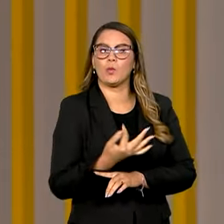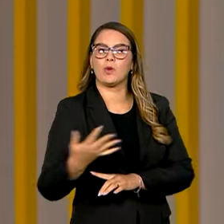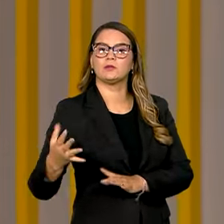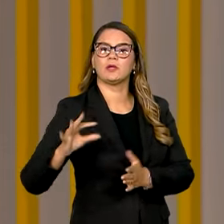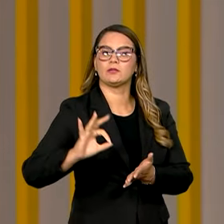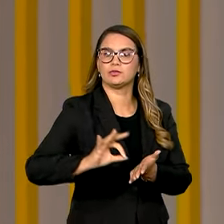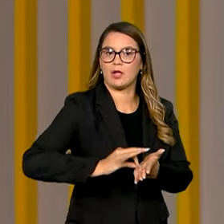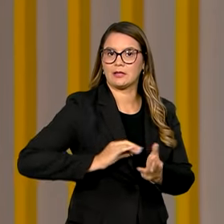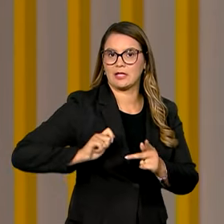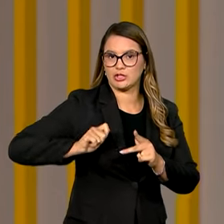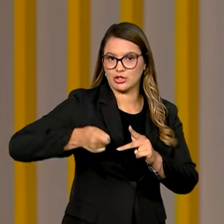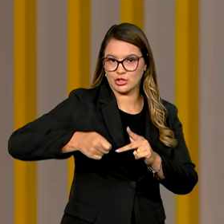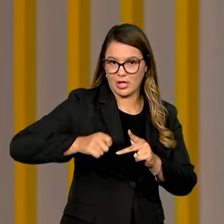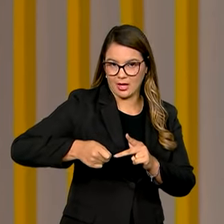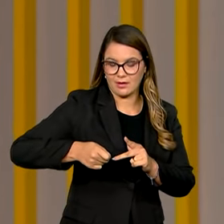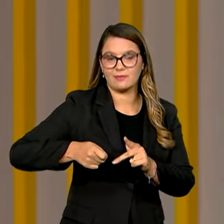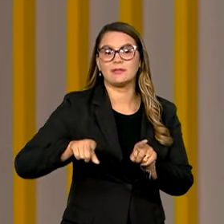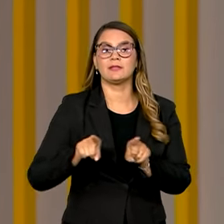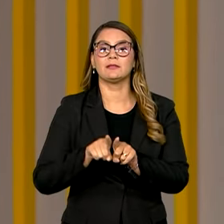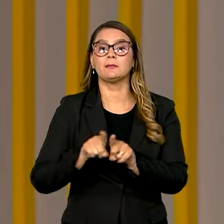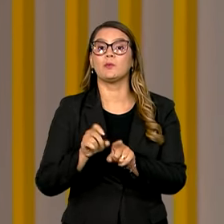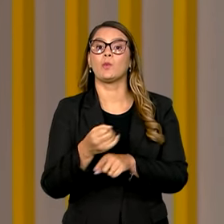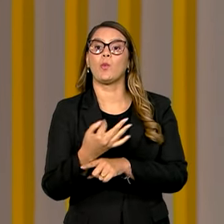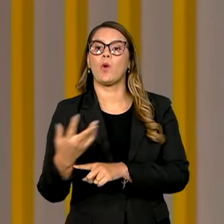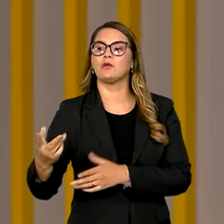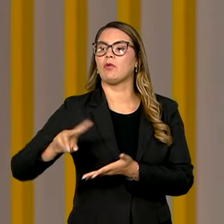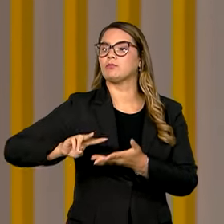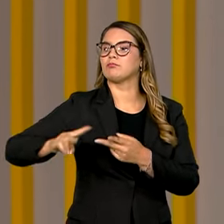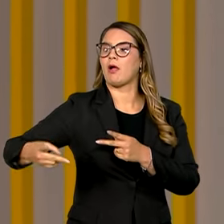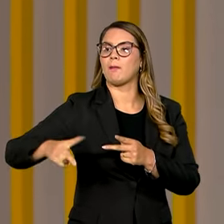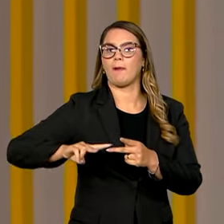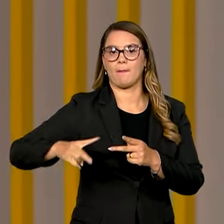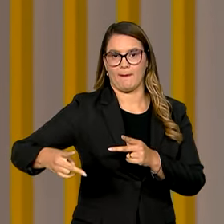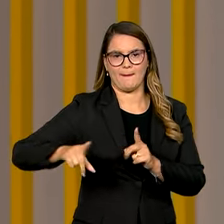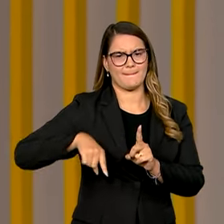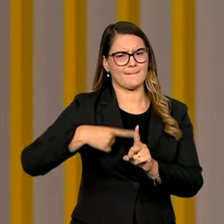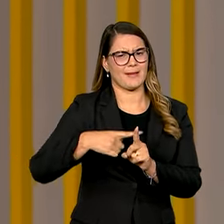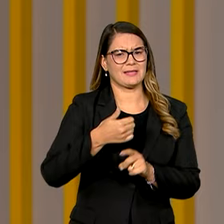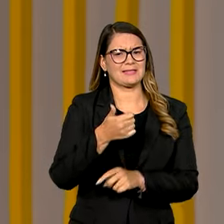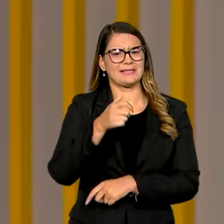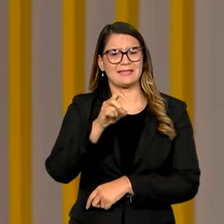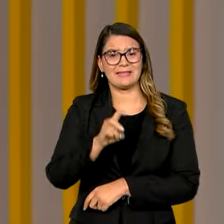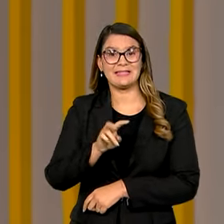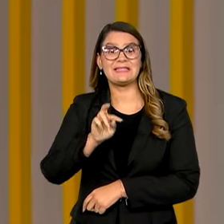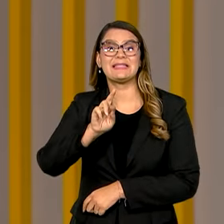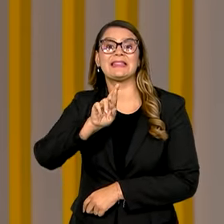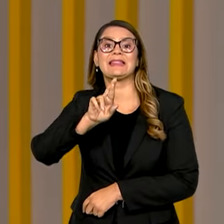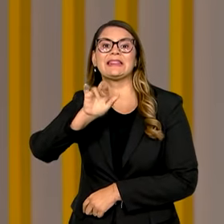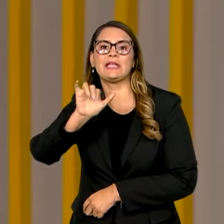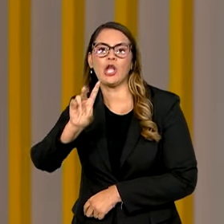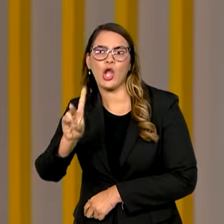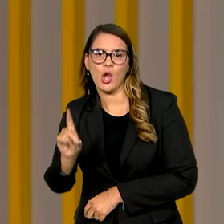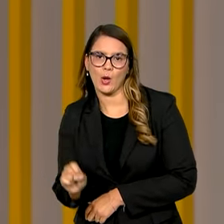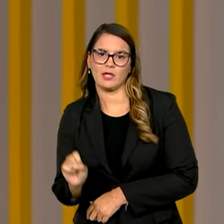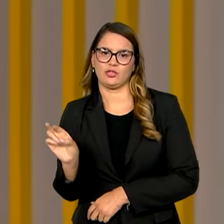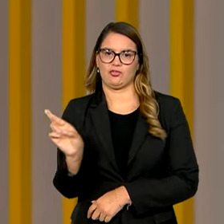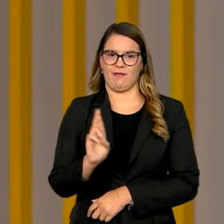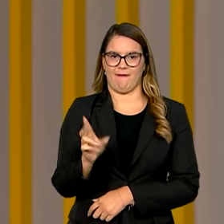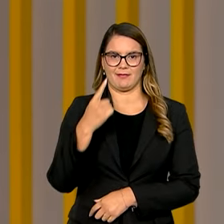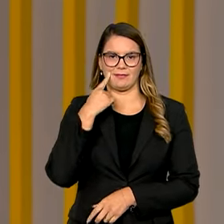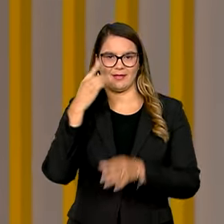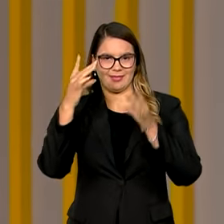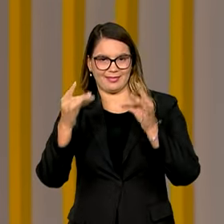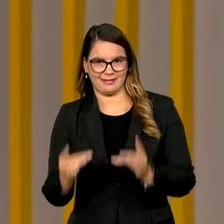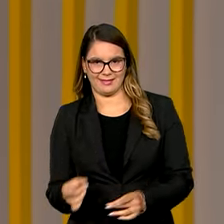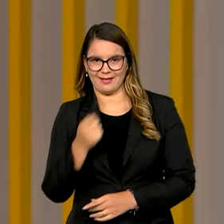de cadastros de chaves Pix quanto no volume de transações. Foram mais de 15 trilhões de reais. Veja os detalhes na